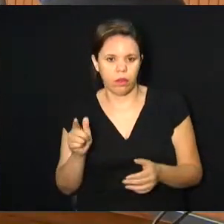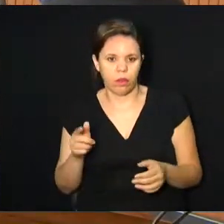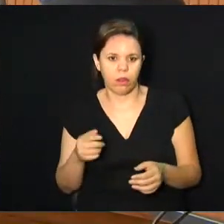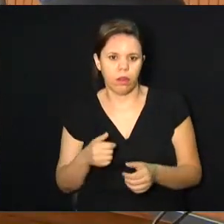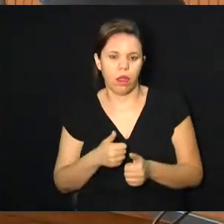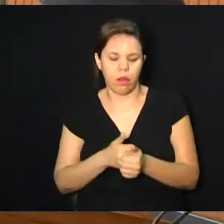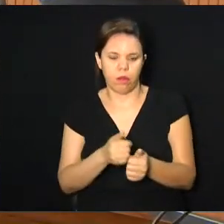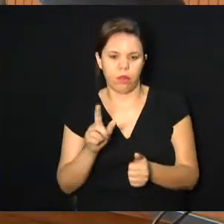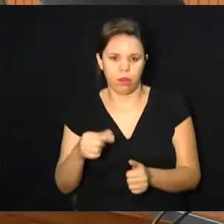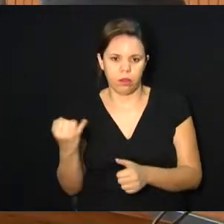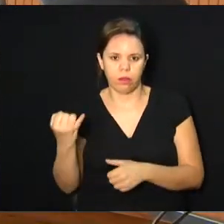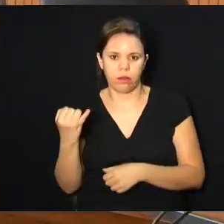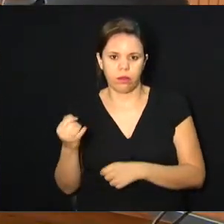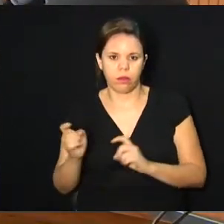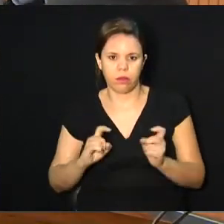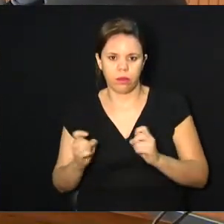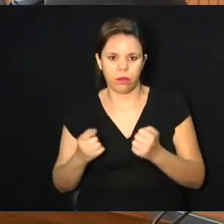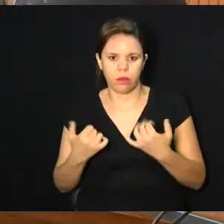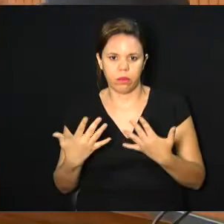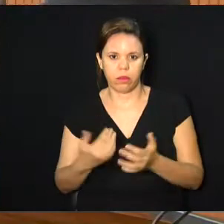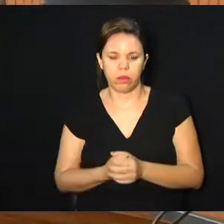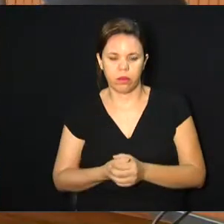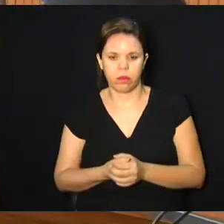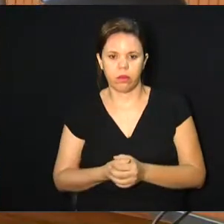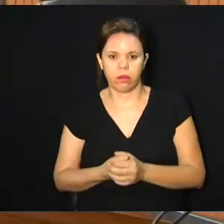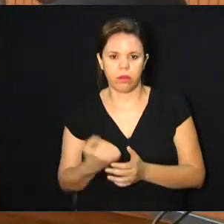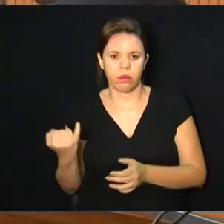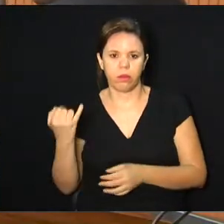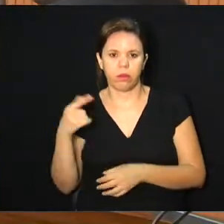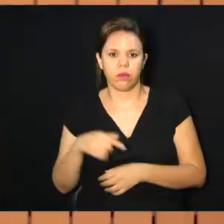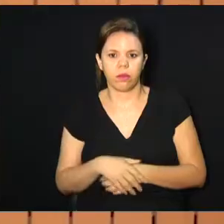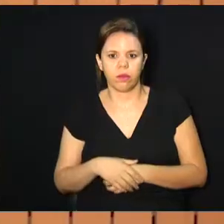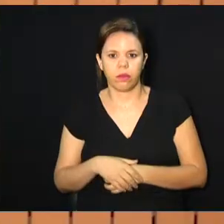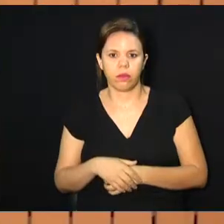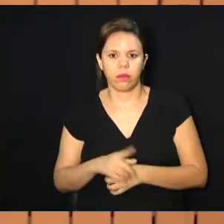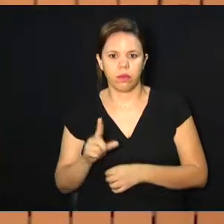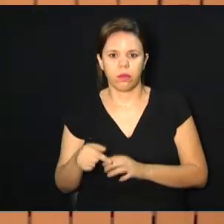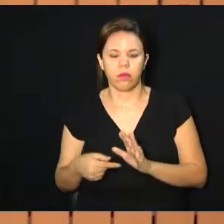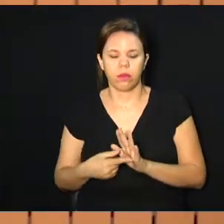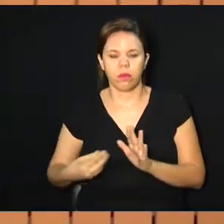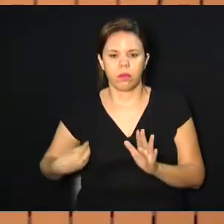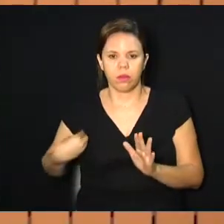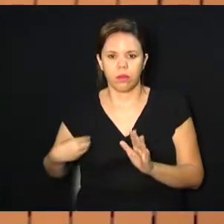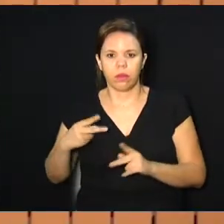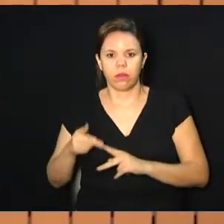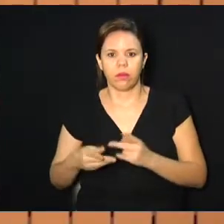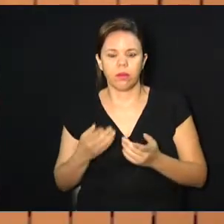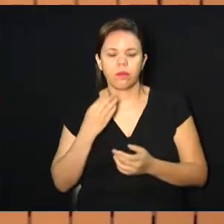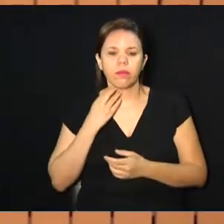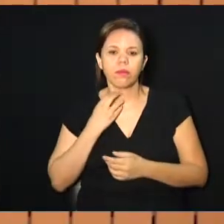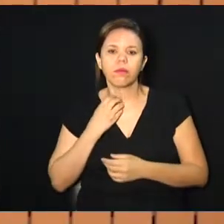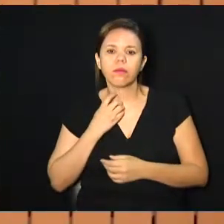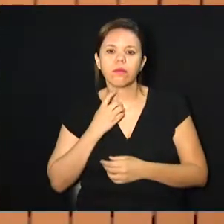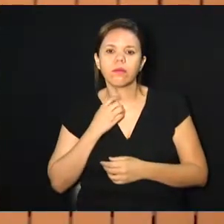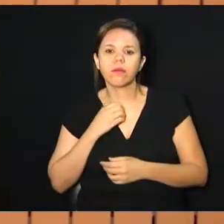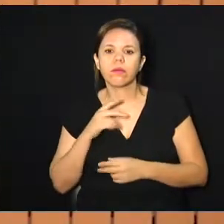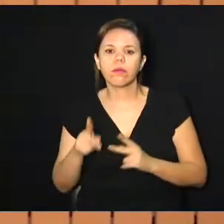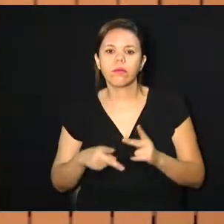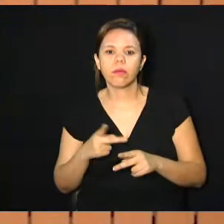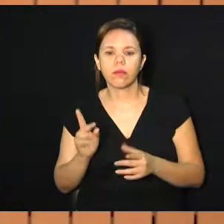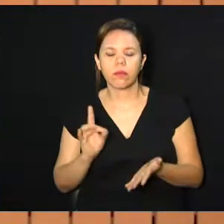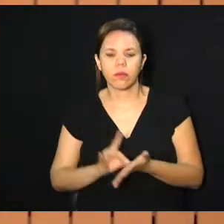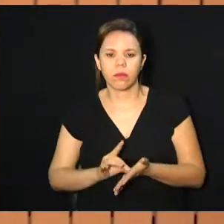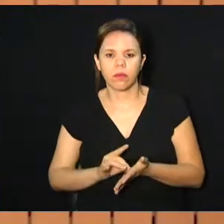essa importante audiência pública. Mas o mais importante é a presença da população, né? Aquele que, de